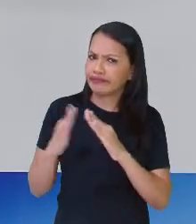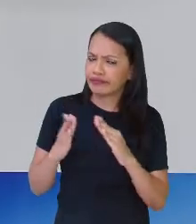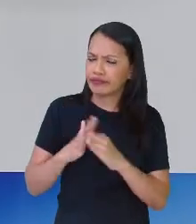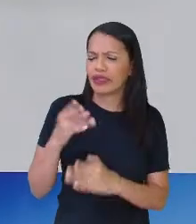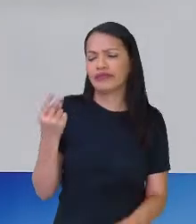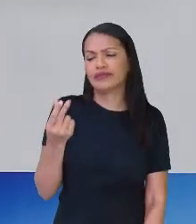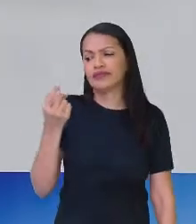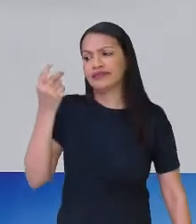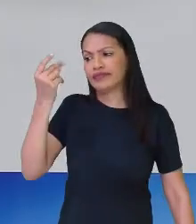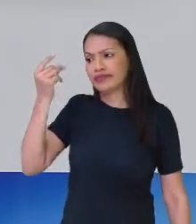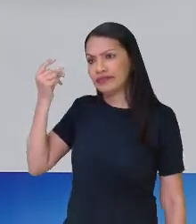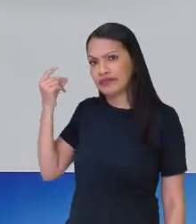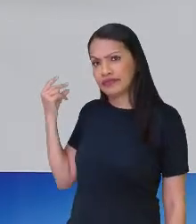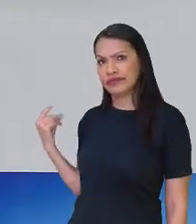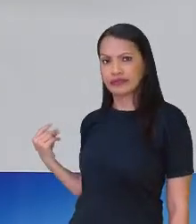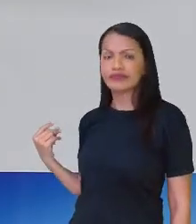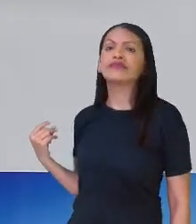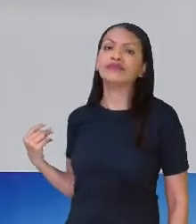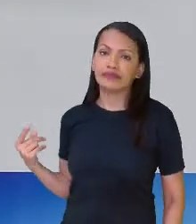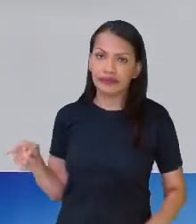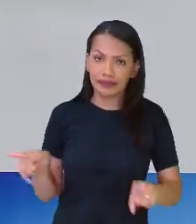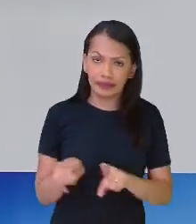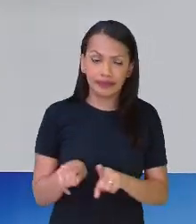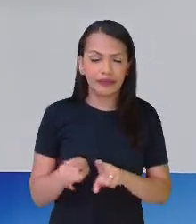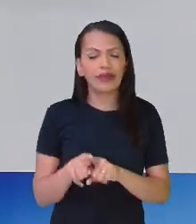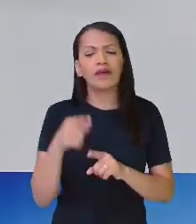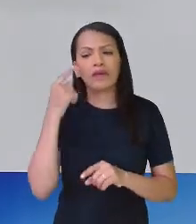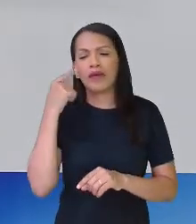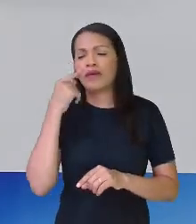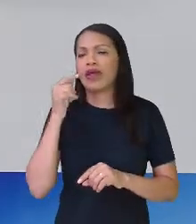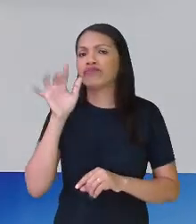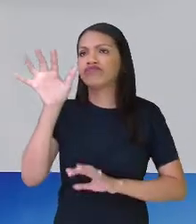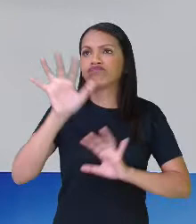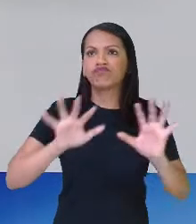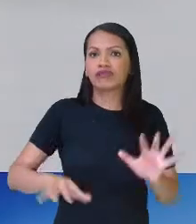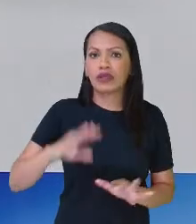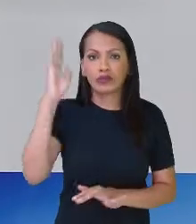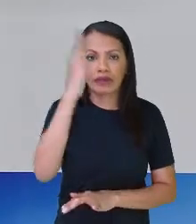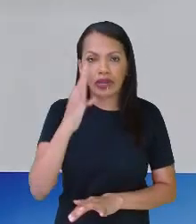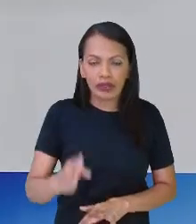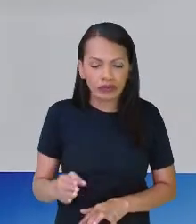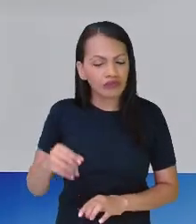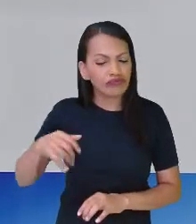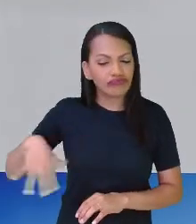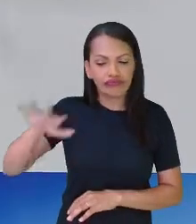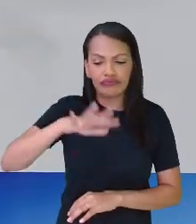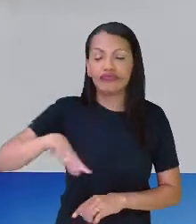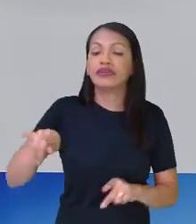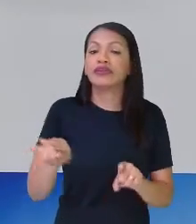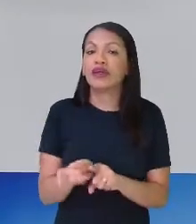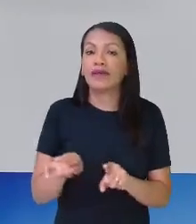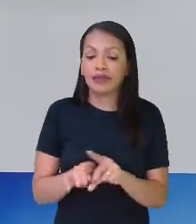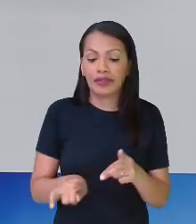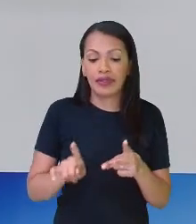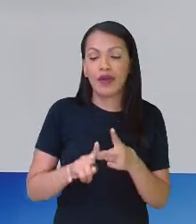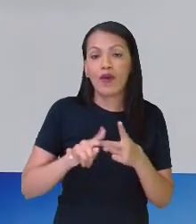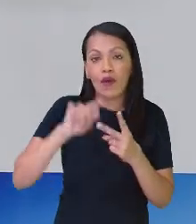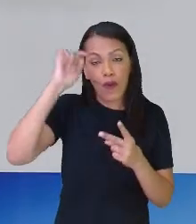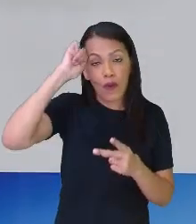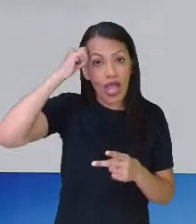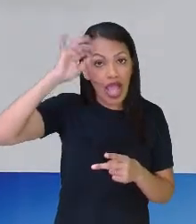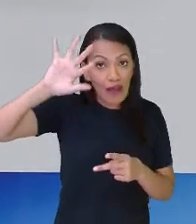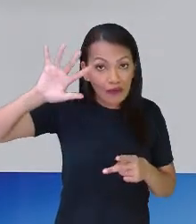estão desde a ponta até o final do Brasil. Temos também os africanos, que vieram do